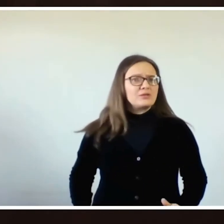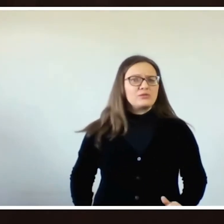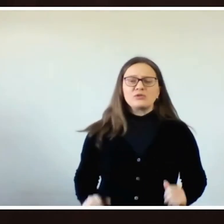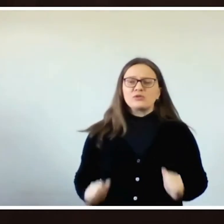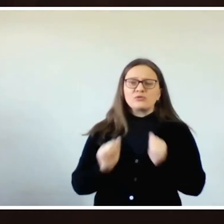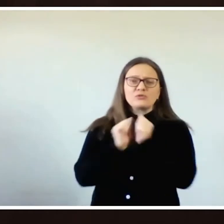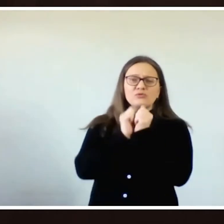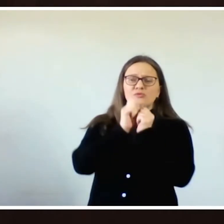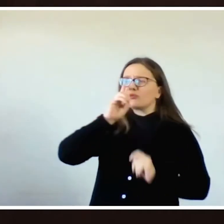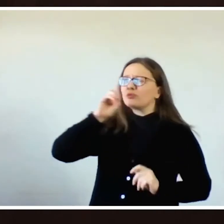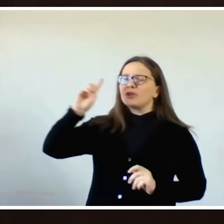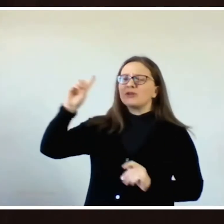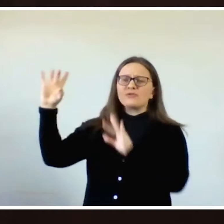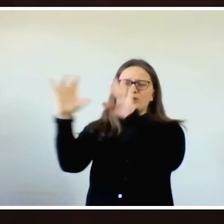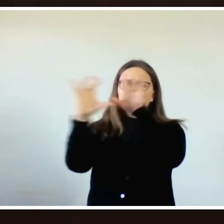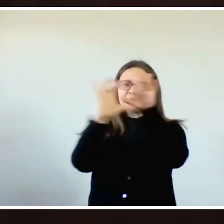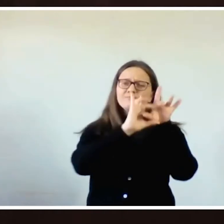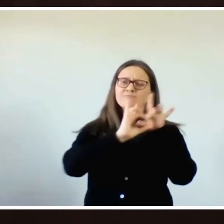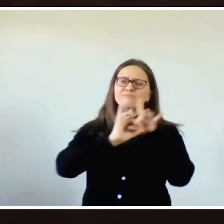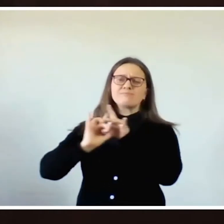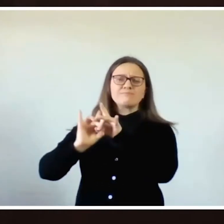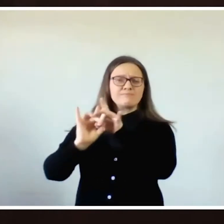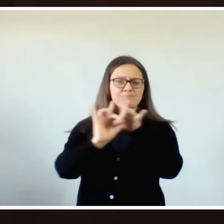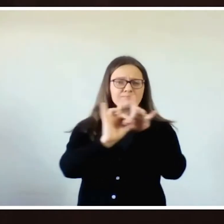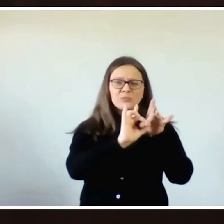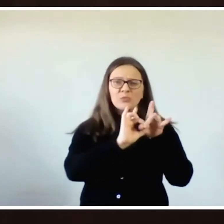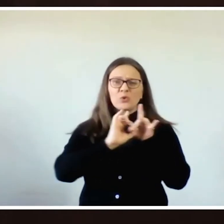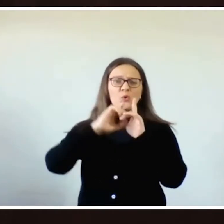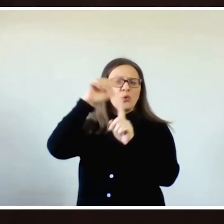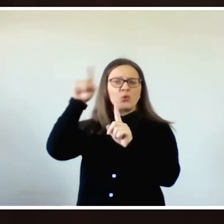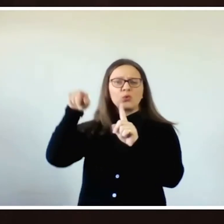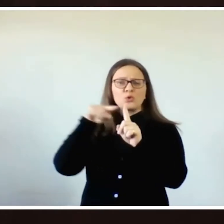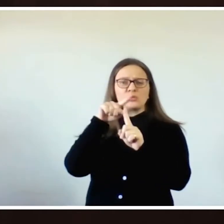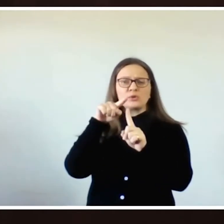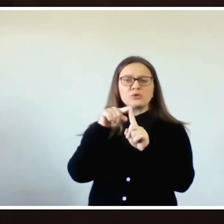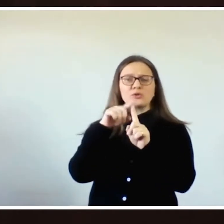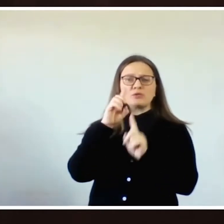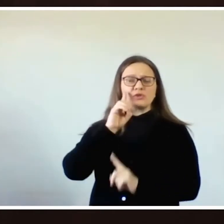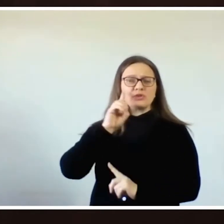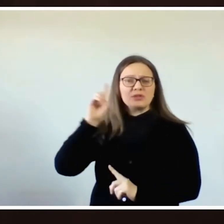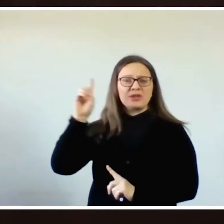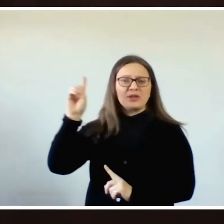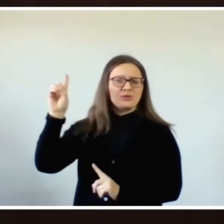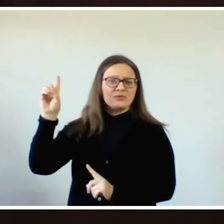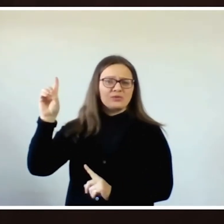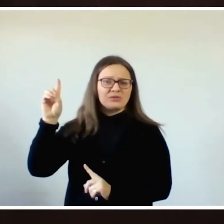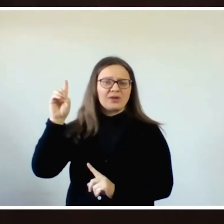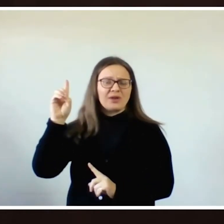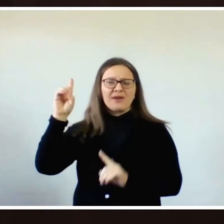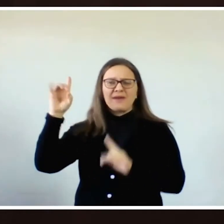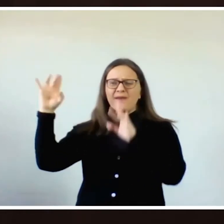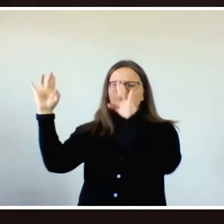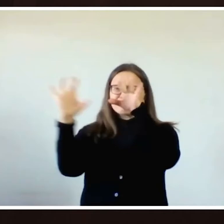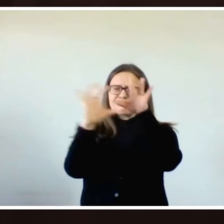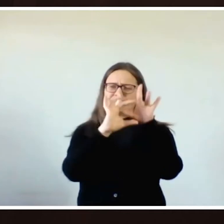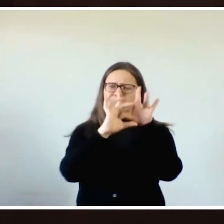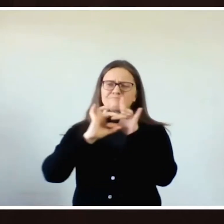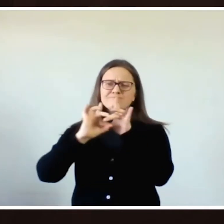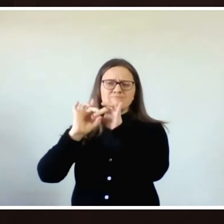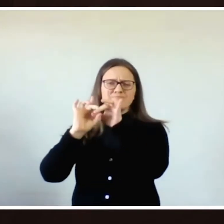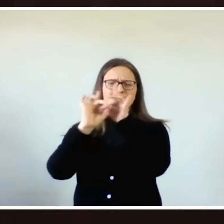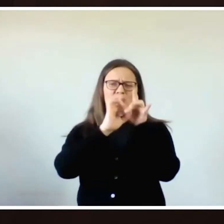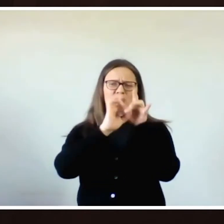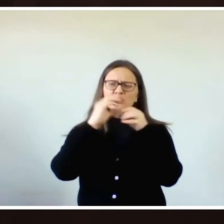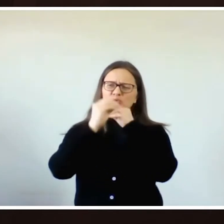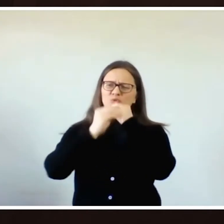nesse universo. Esse é o objetivo de Deus. Por isso Satanás quer destruir isso. Ó Senhor Jesus.